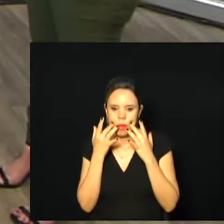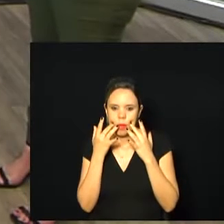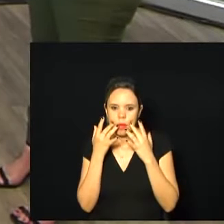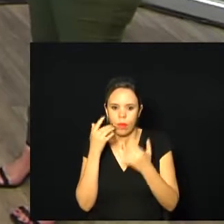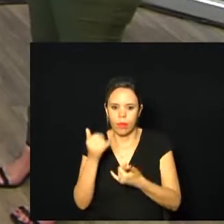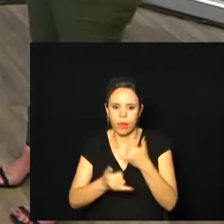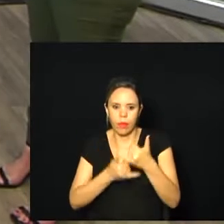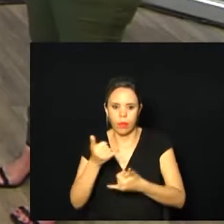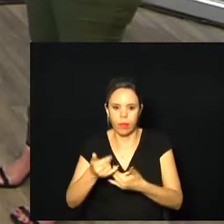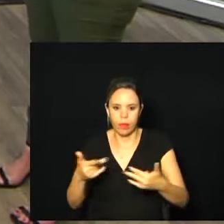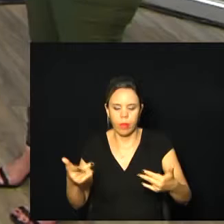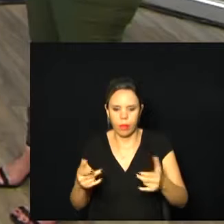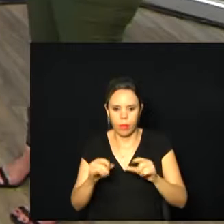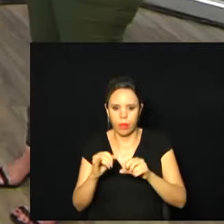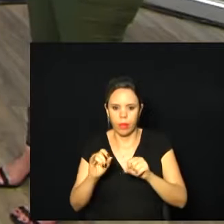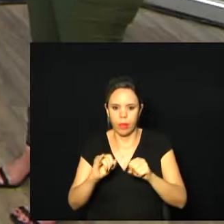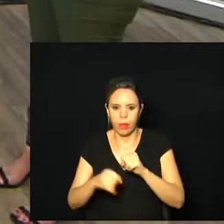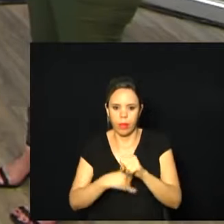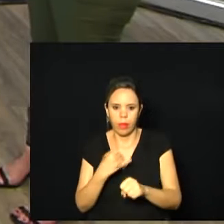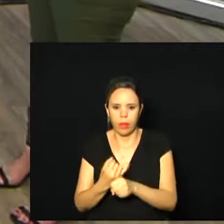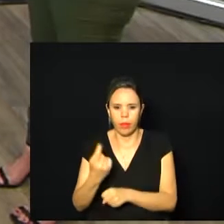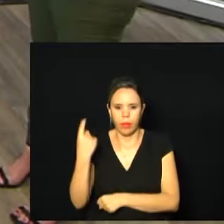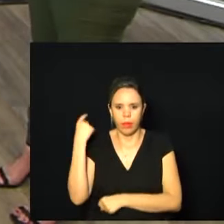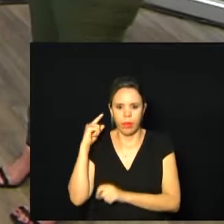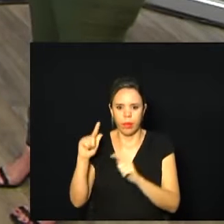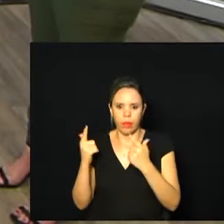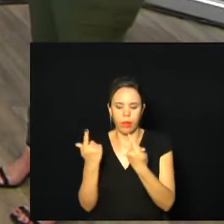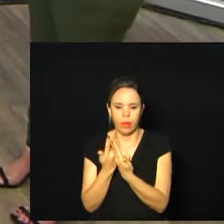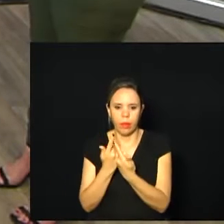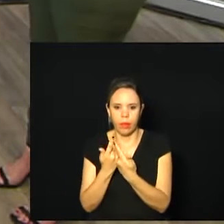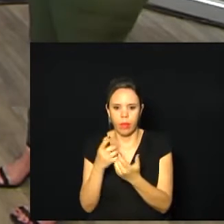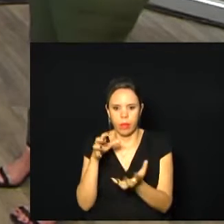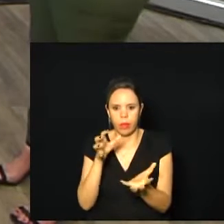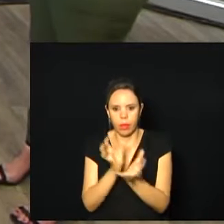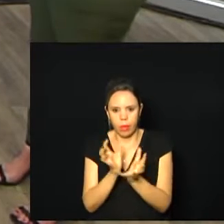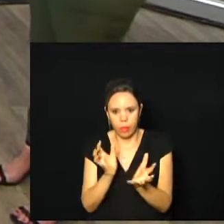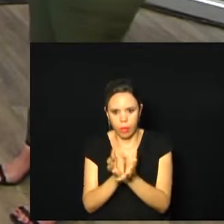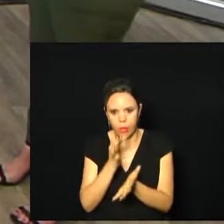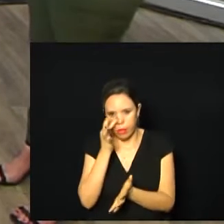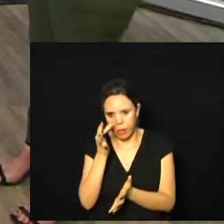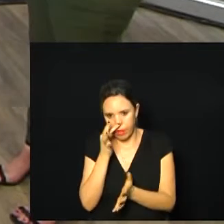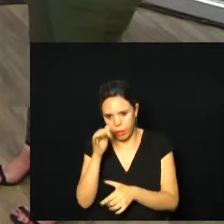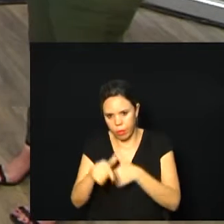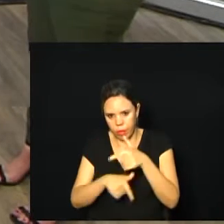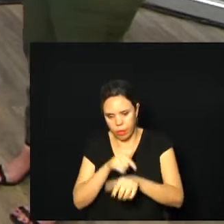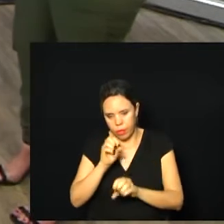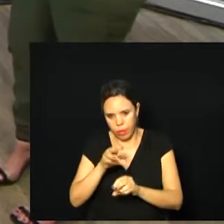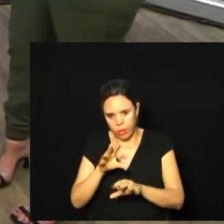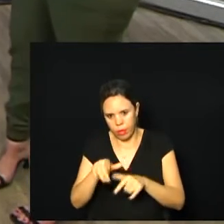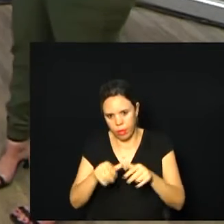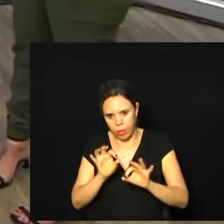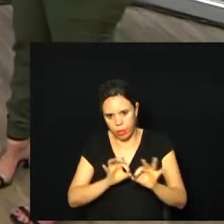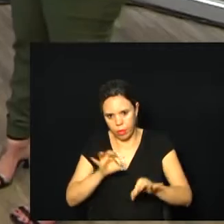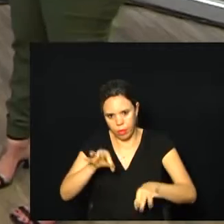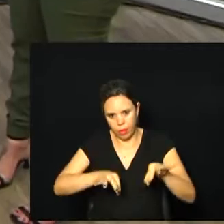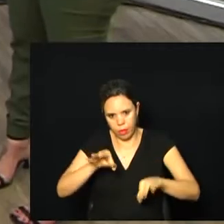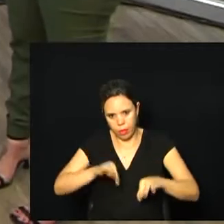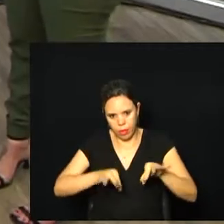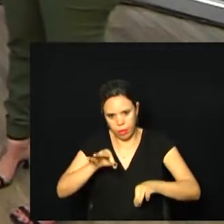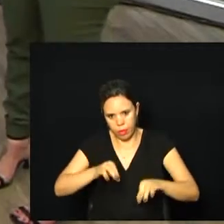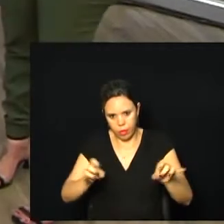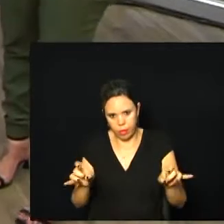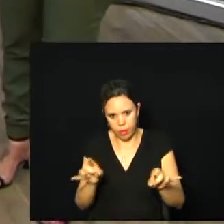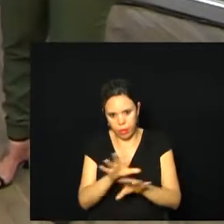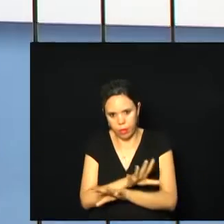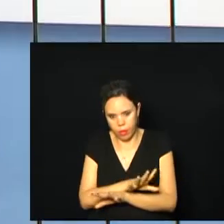que a gente mostrou no link da TV Câmara, lá no Grupo Primavera, o pessoal que trabalhava, que estava fazendo essa oficina? Sim. O